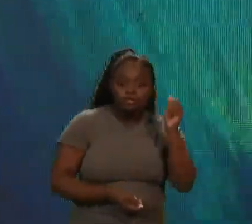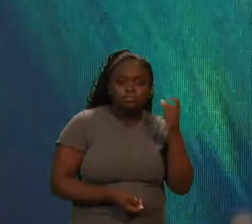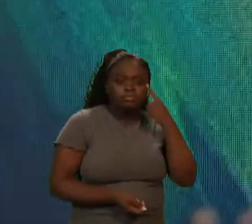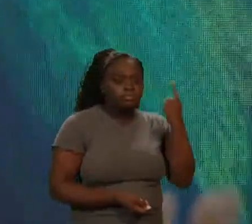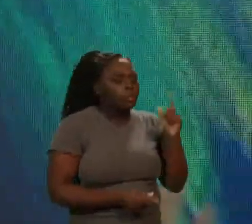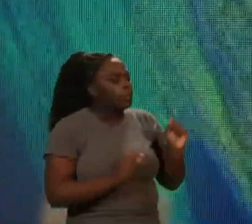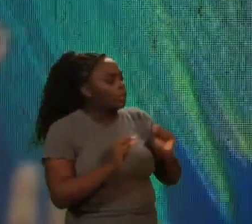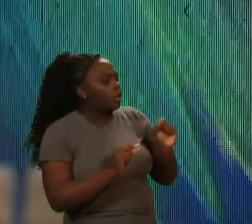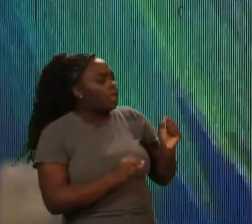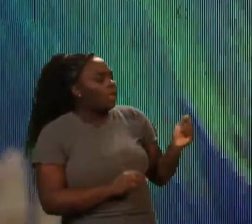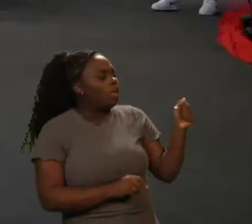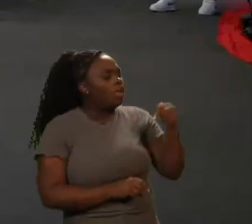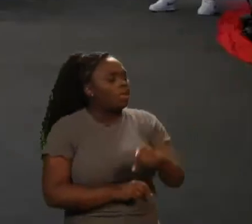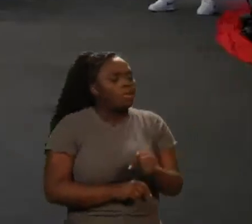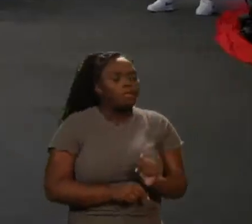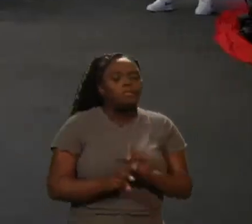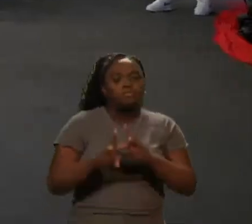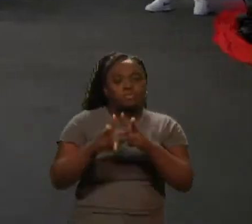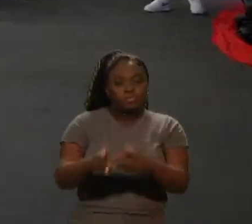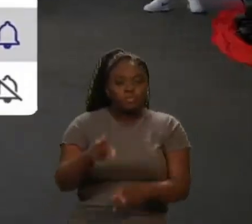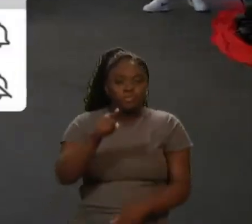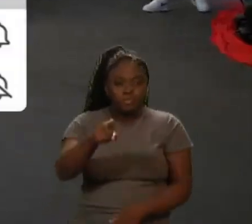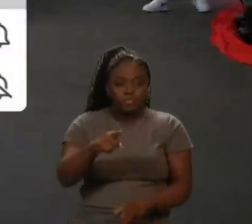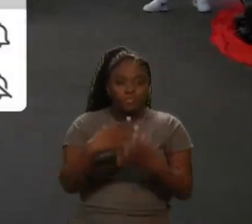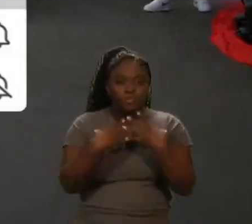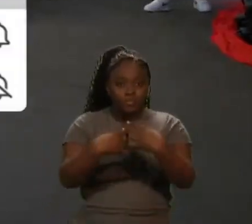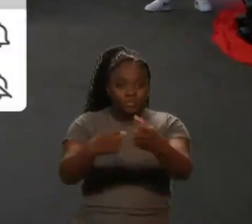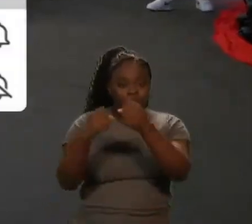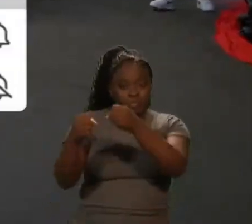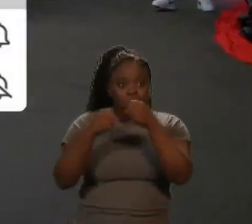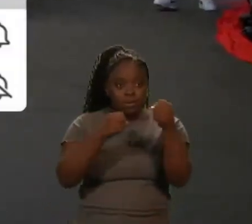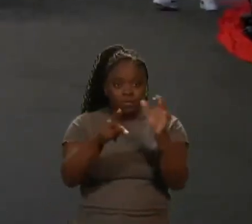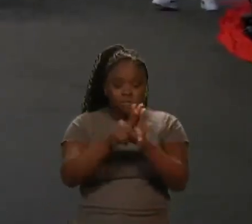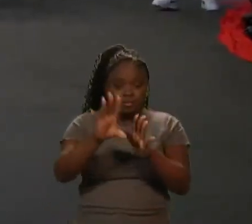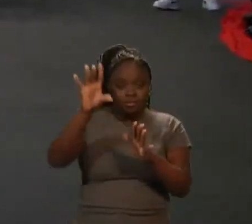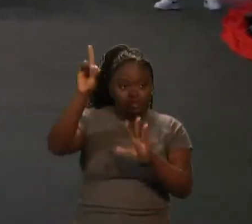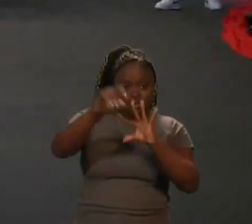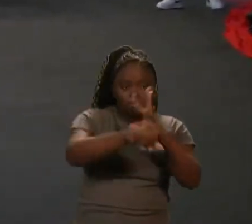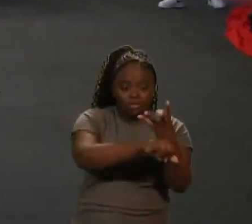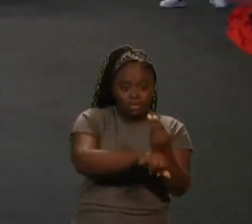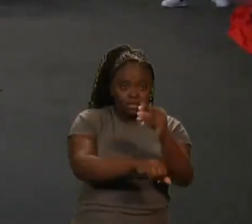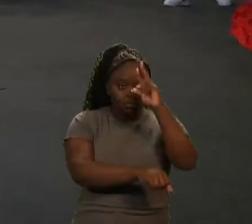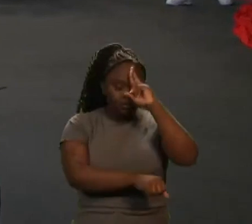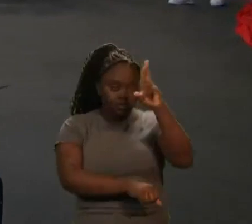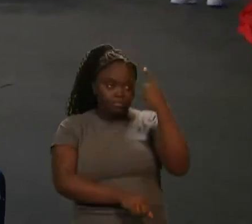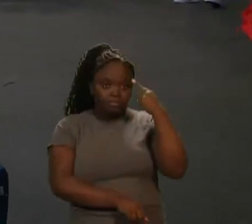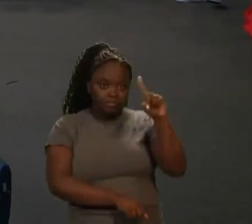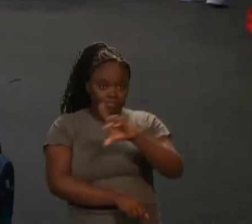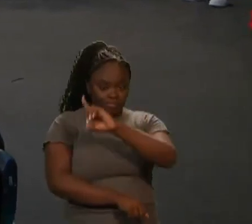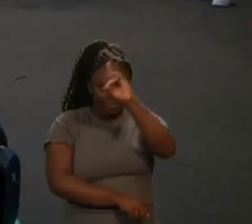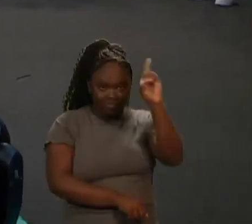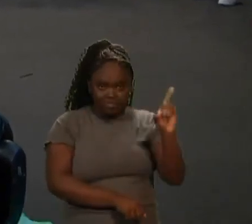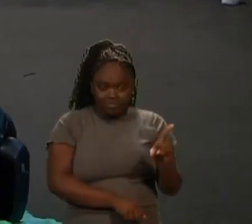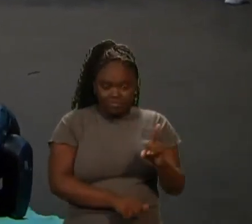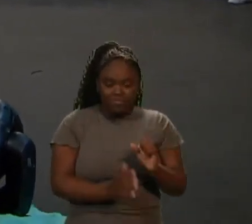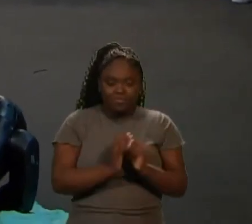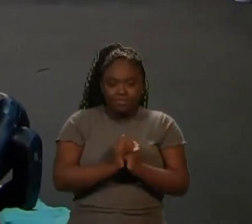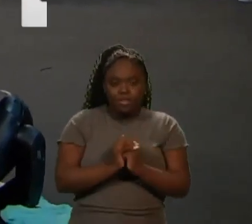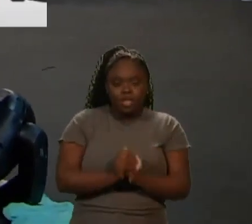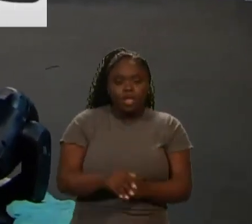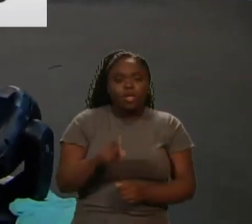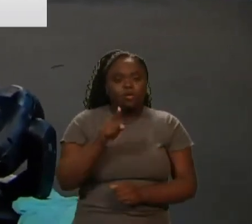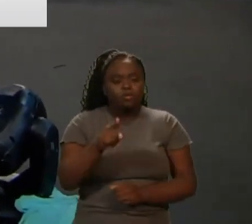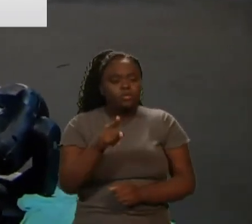interromper, assim será sobre ti que carrega o poder de Deus como igreja do Senhor nos últimos dias. Você só precisa